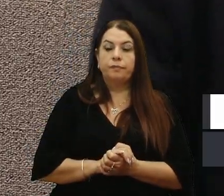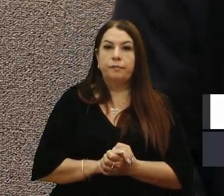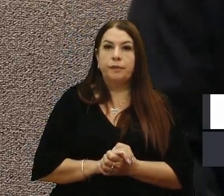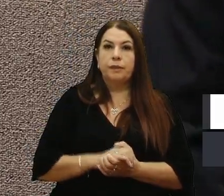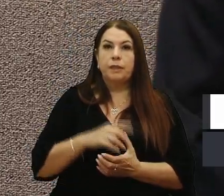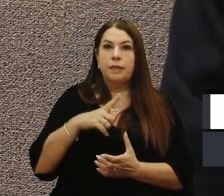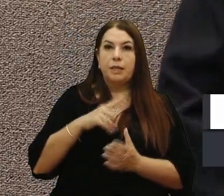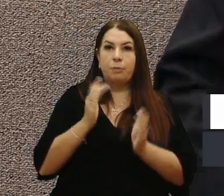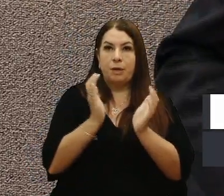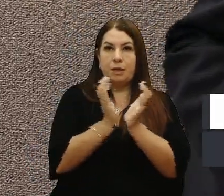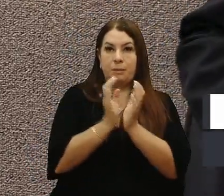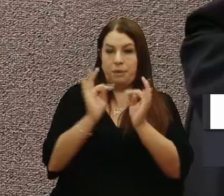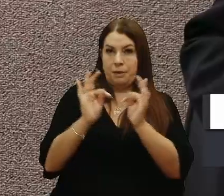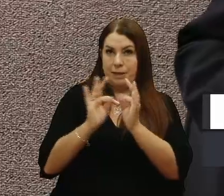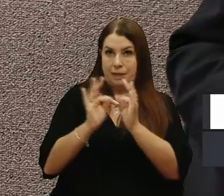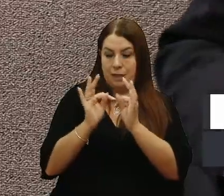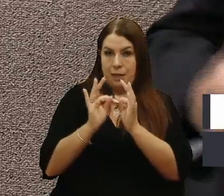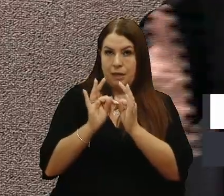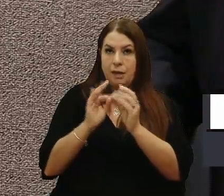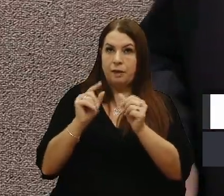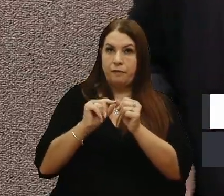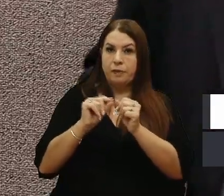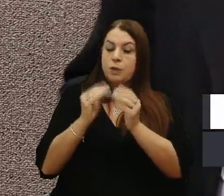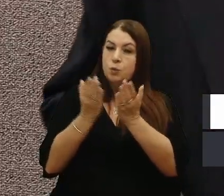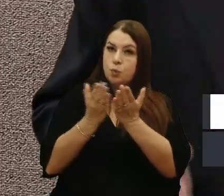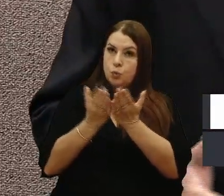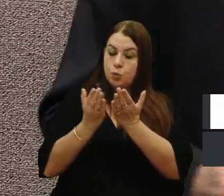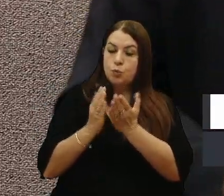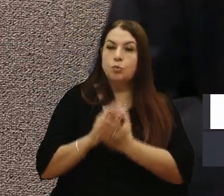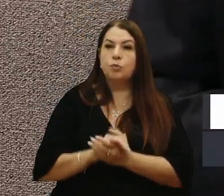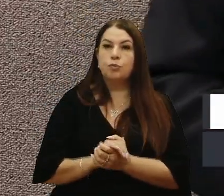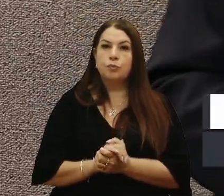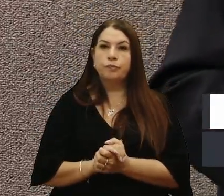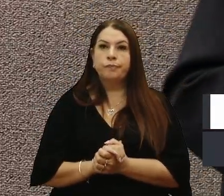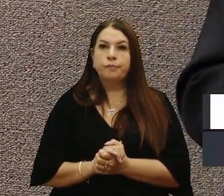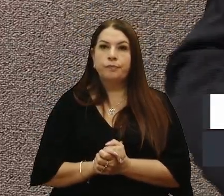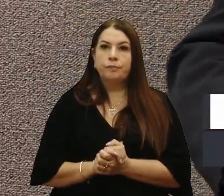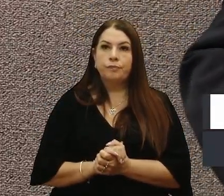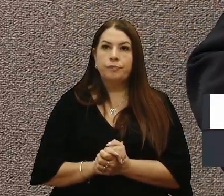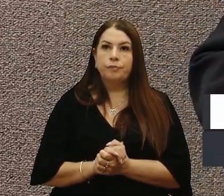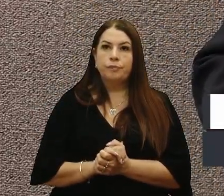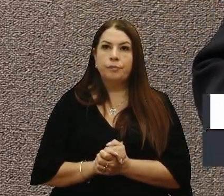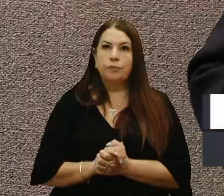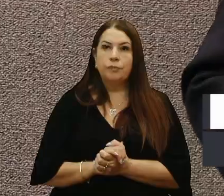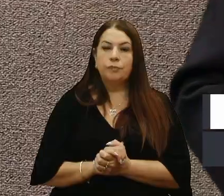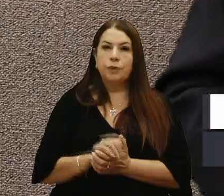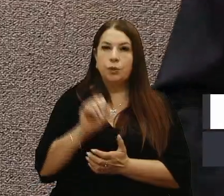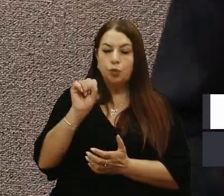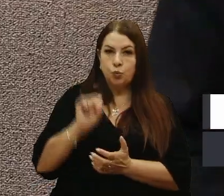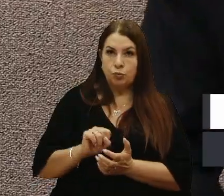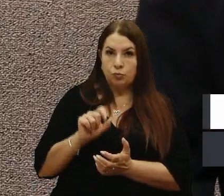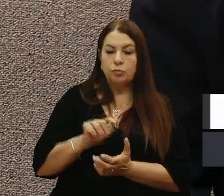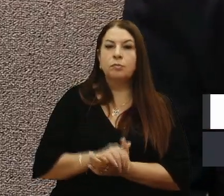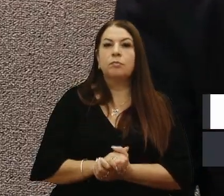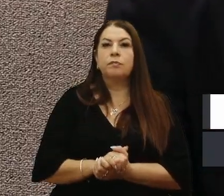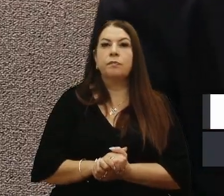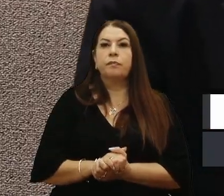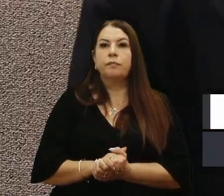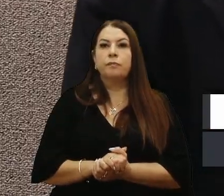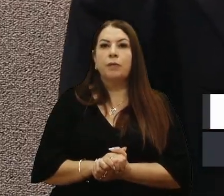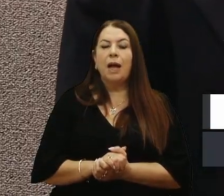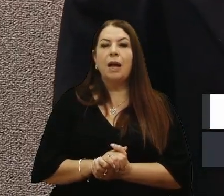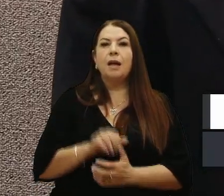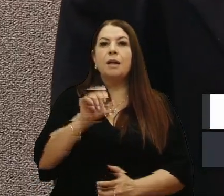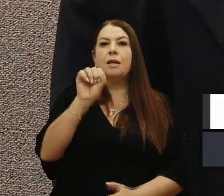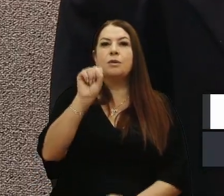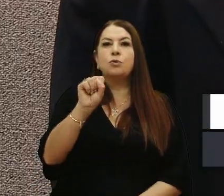tem uma equipe técnica fazendo um estudo do SUM, né? Que é o Sistema